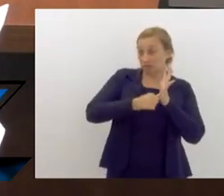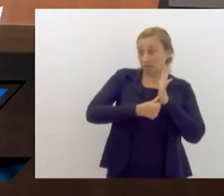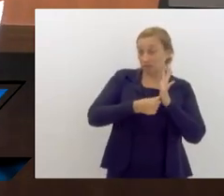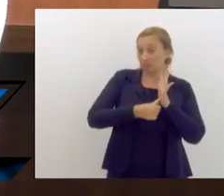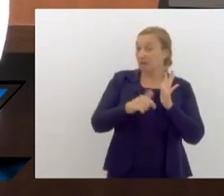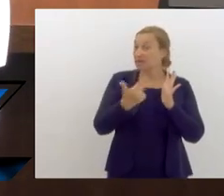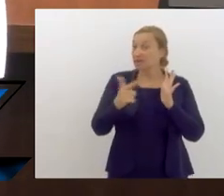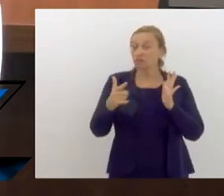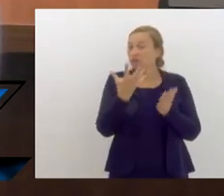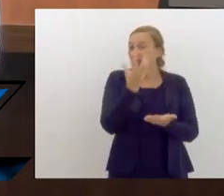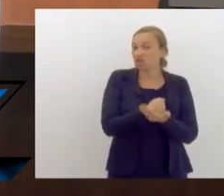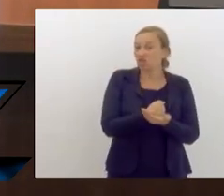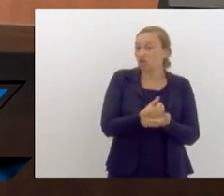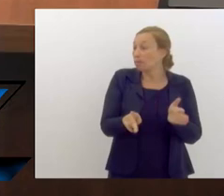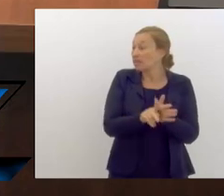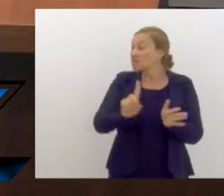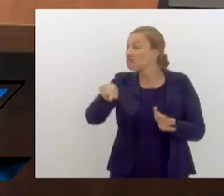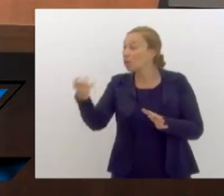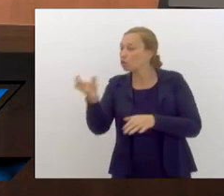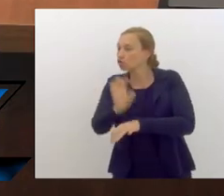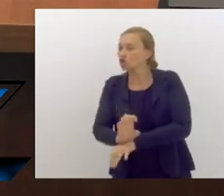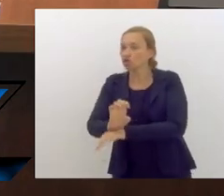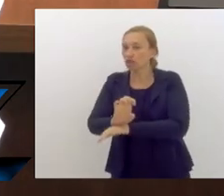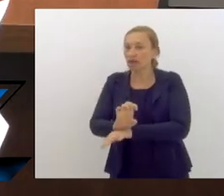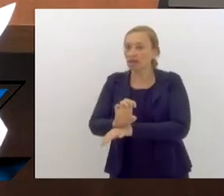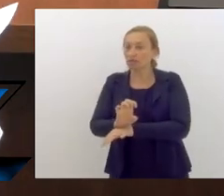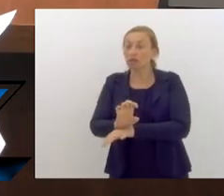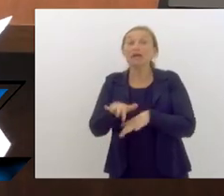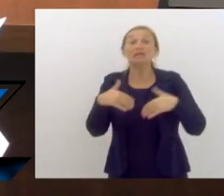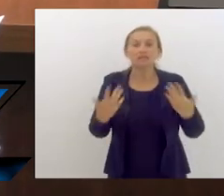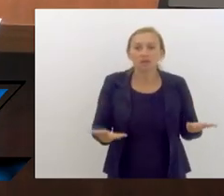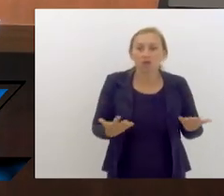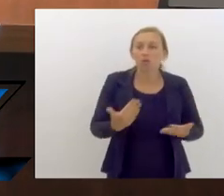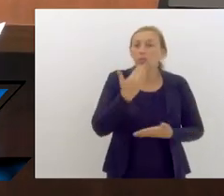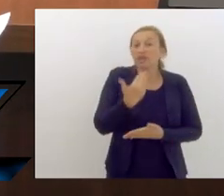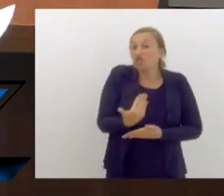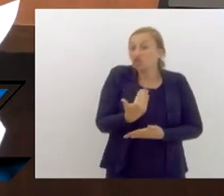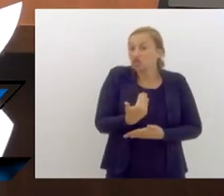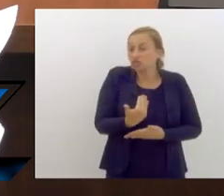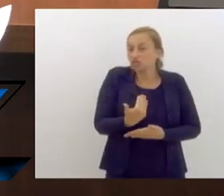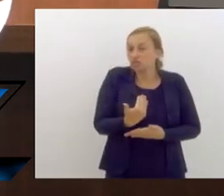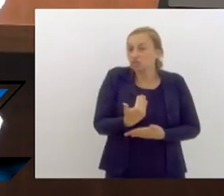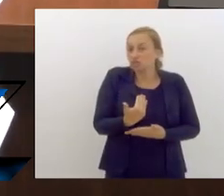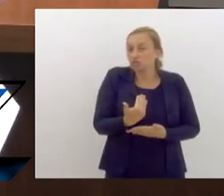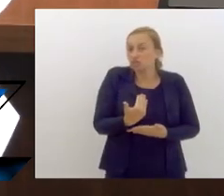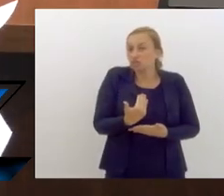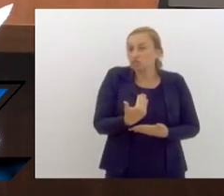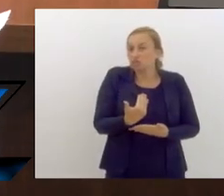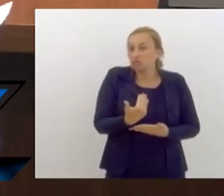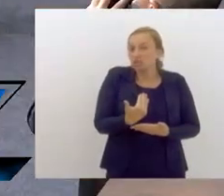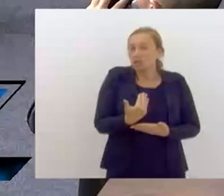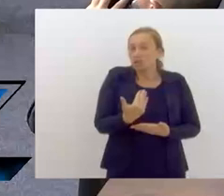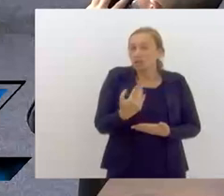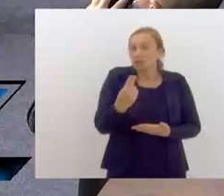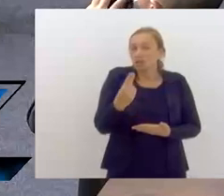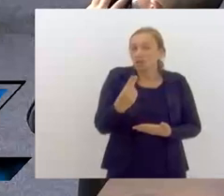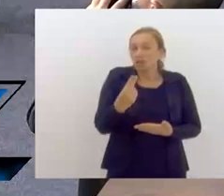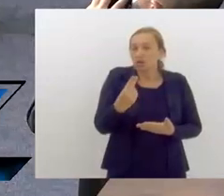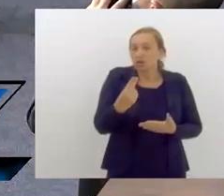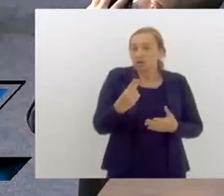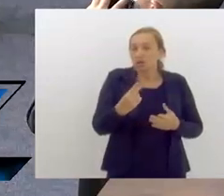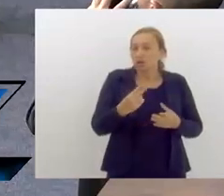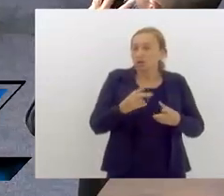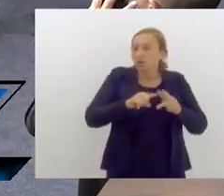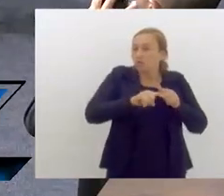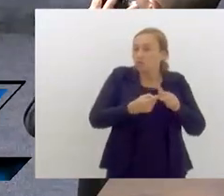registro é de outro estado não tem registro Então o que eu tô pedindo é uma Providência do sistema